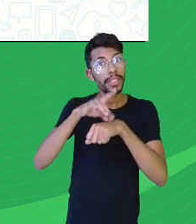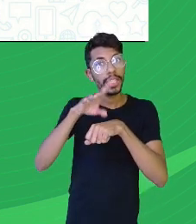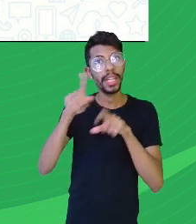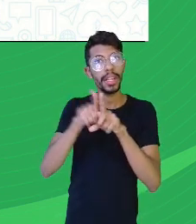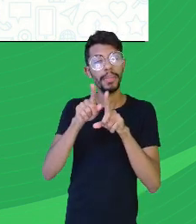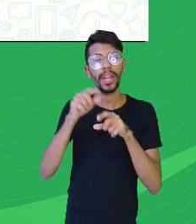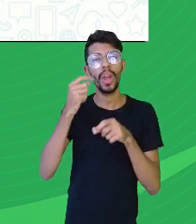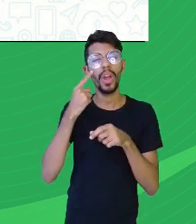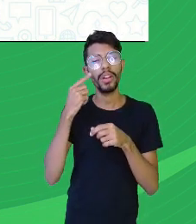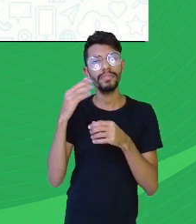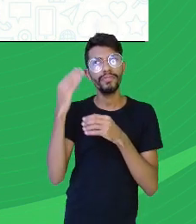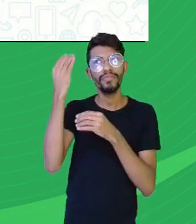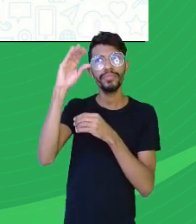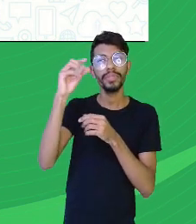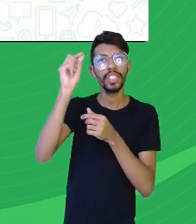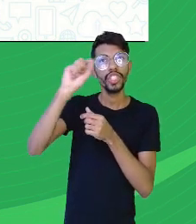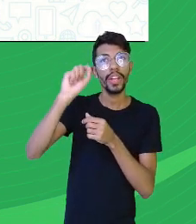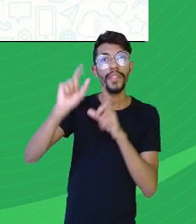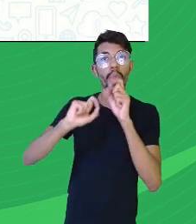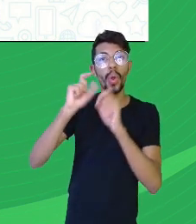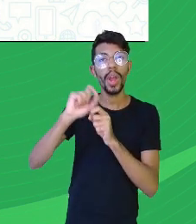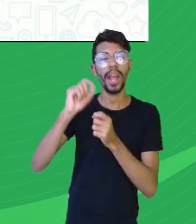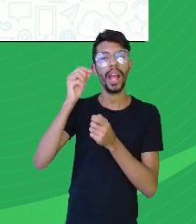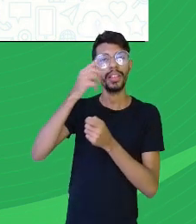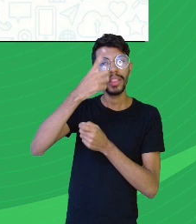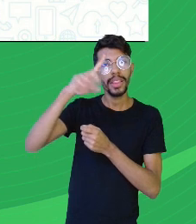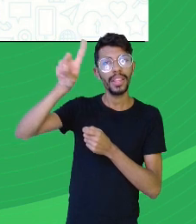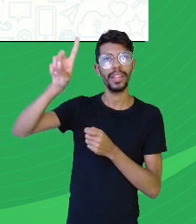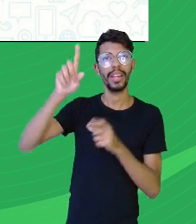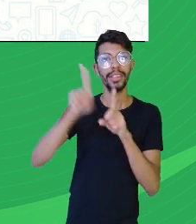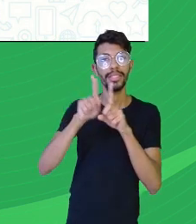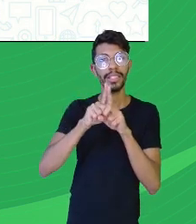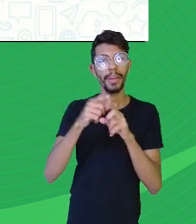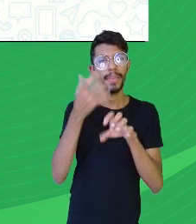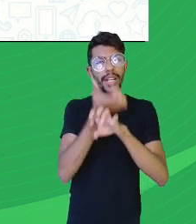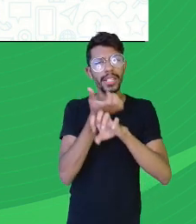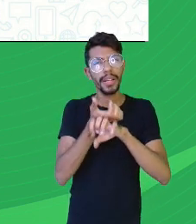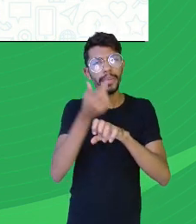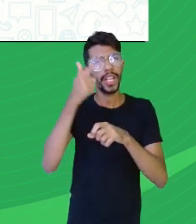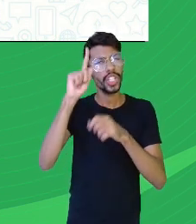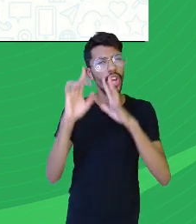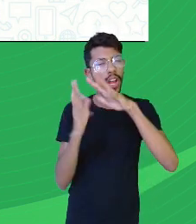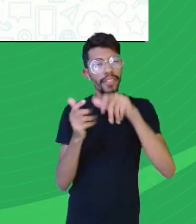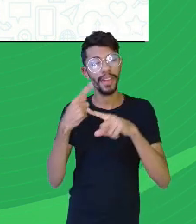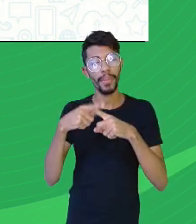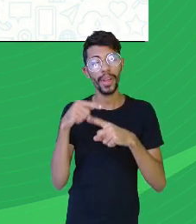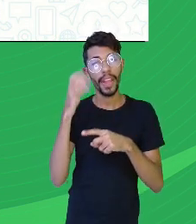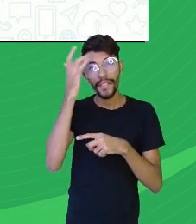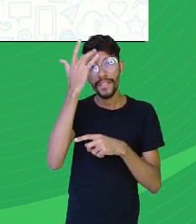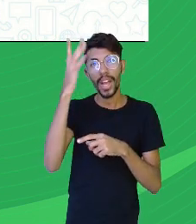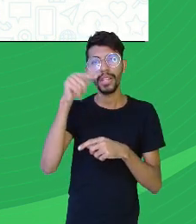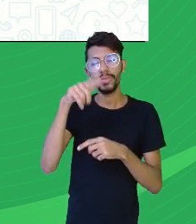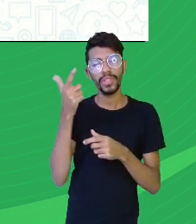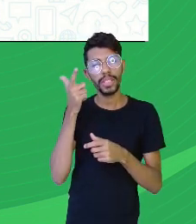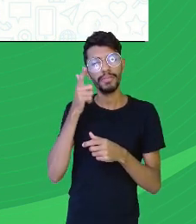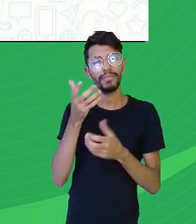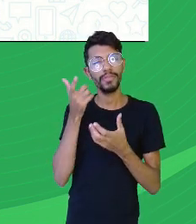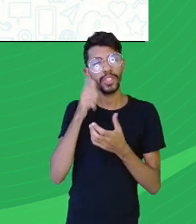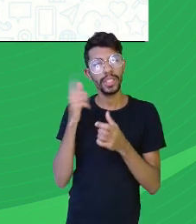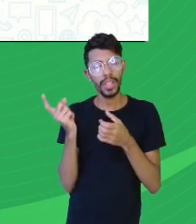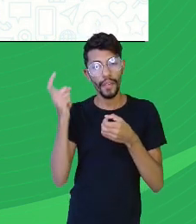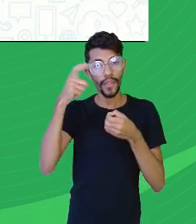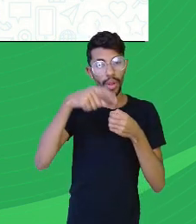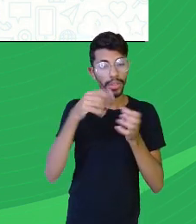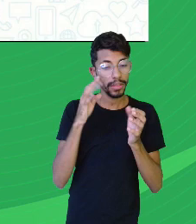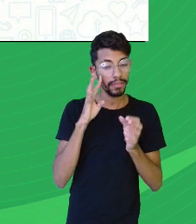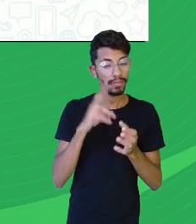está escrevendo, você colocar a disciplina, que é o componente, que é geografia, que fica mais fácil quando você quiser retomar. Então, observa aí na tua